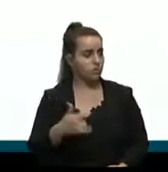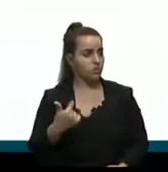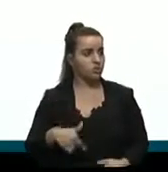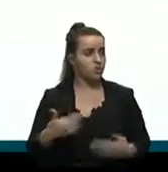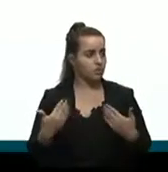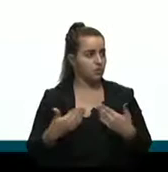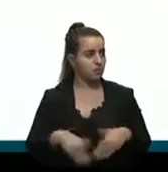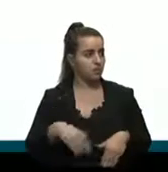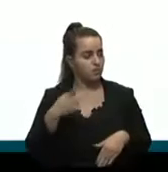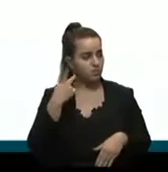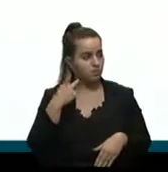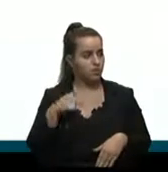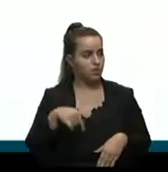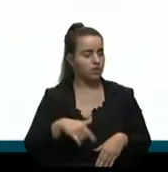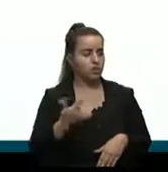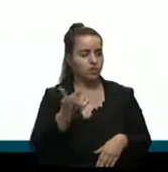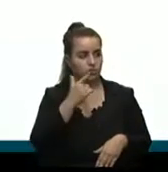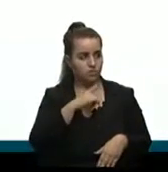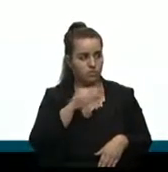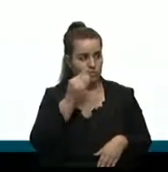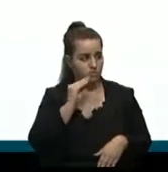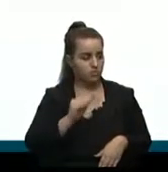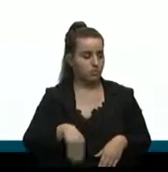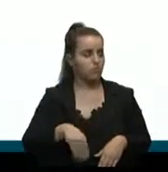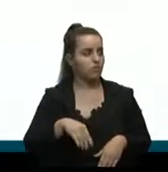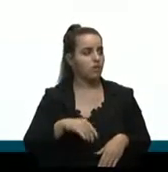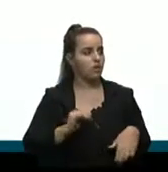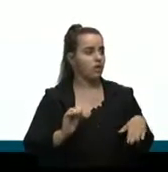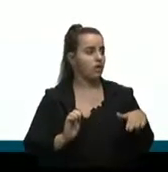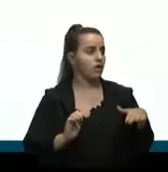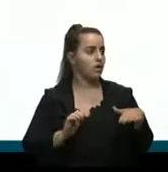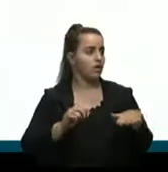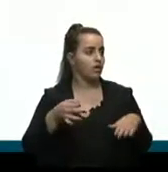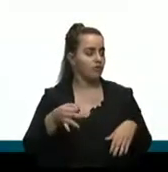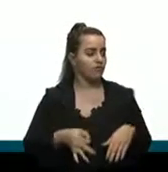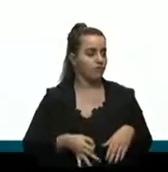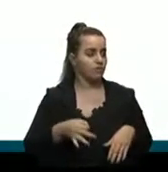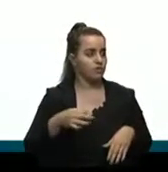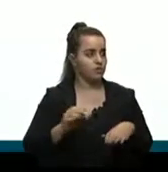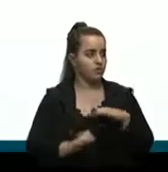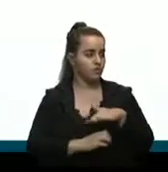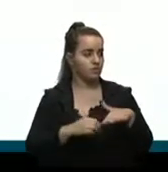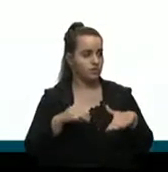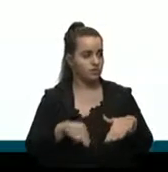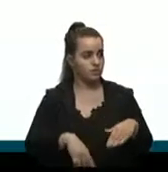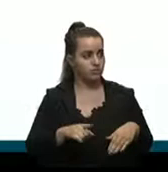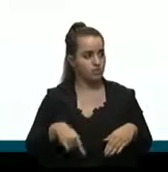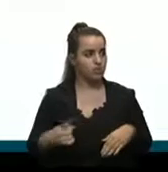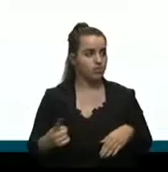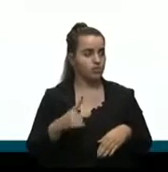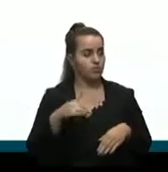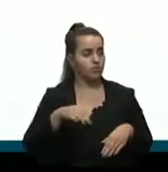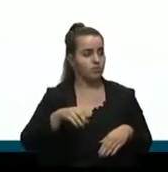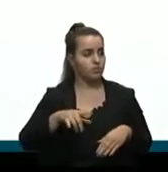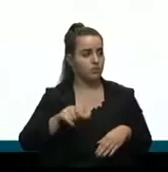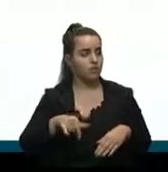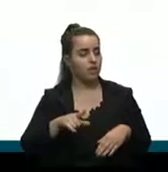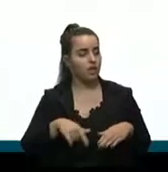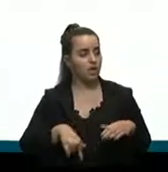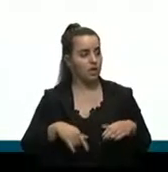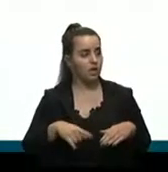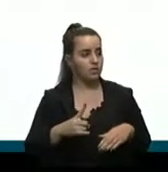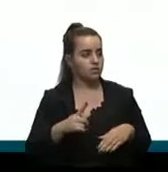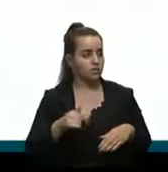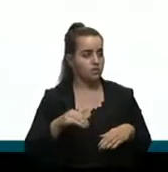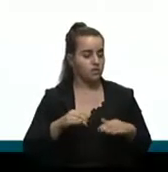significância alfa igual a 2%, não há indícios suficientes para que ela consiga